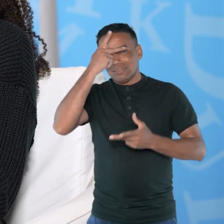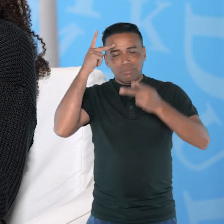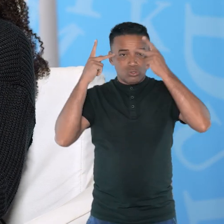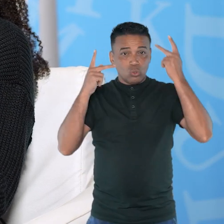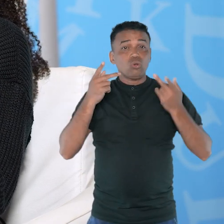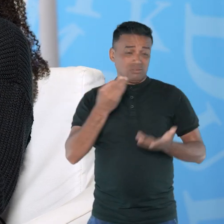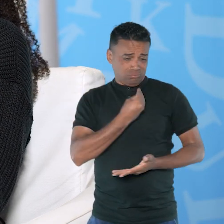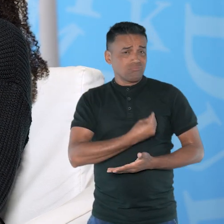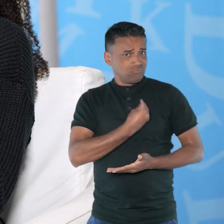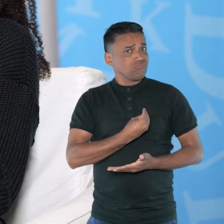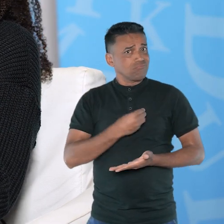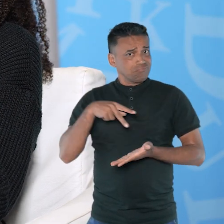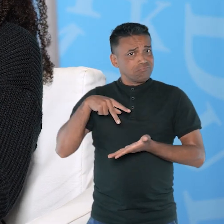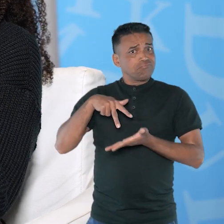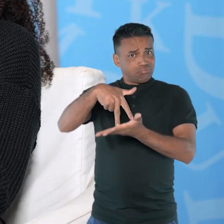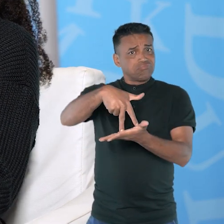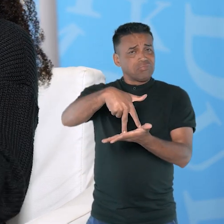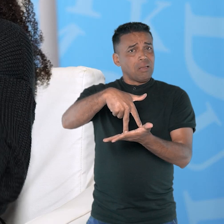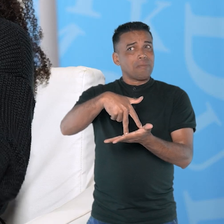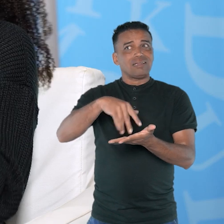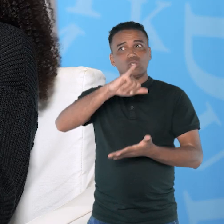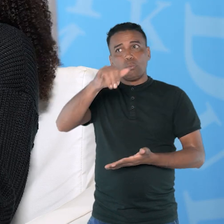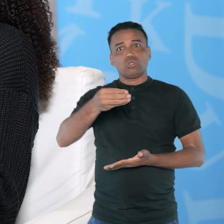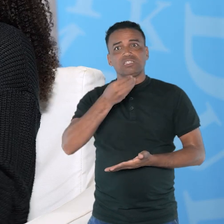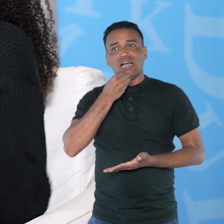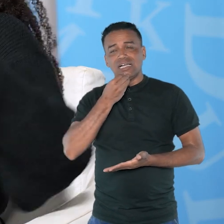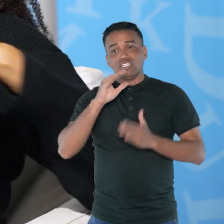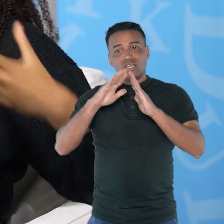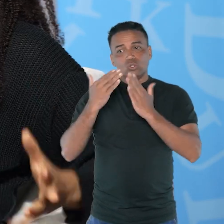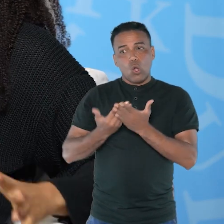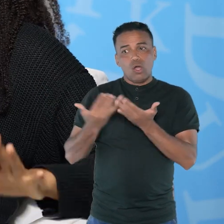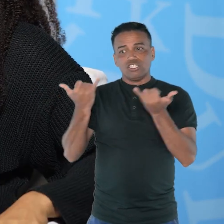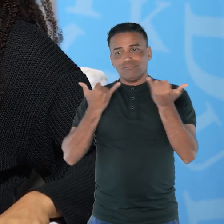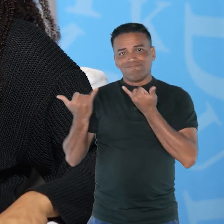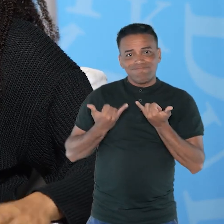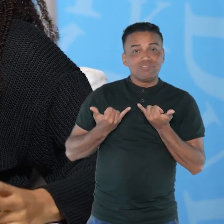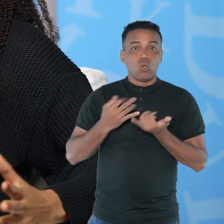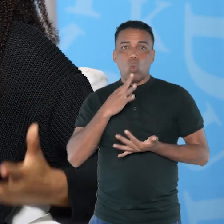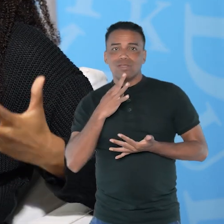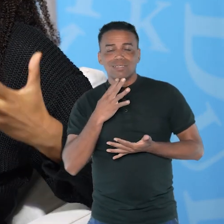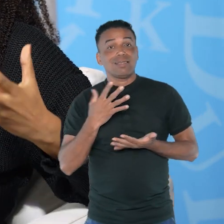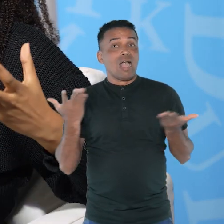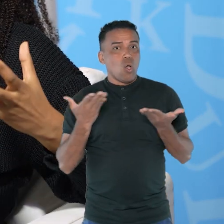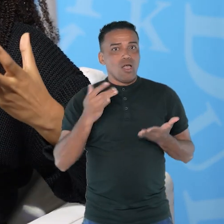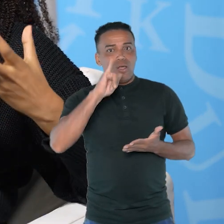existiram, a gente que não teve oportunidade na escola de conhecê-las, e a gente tem agora a oportunidade